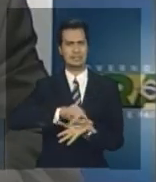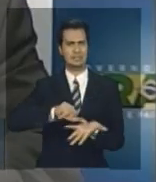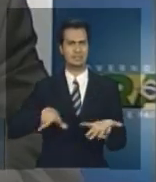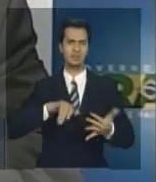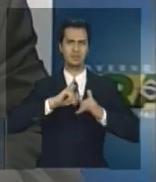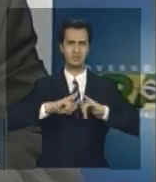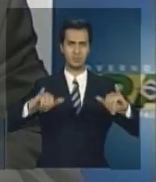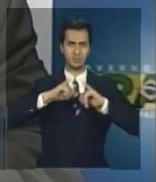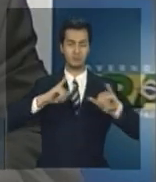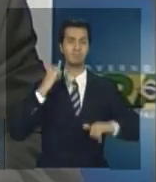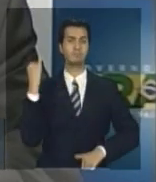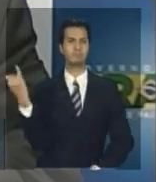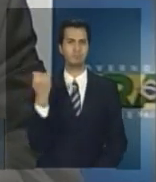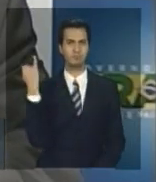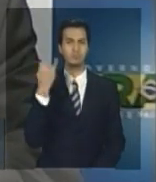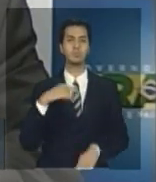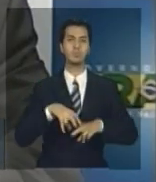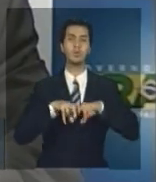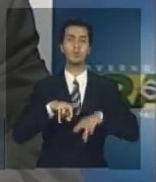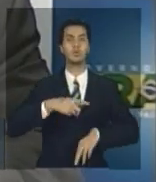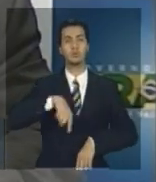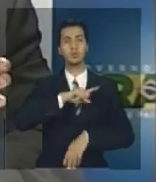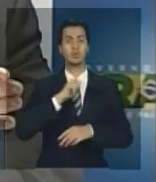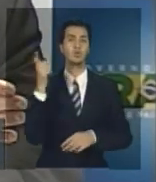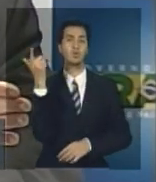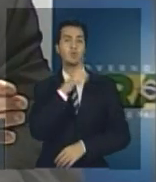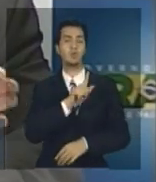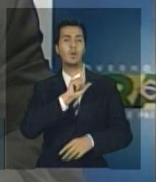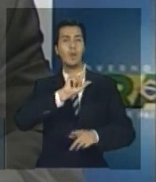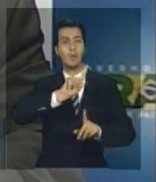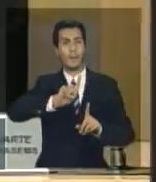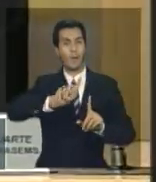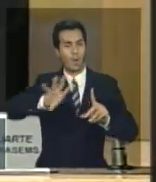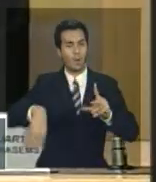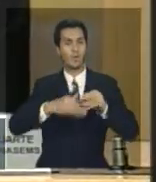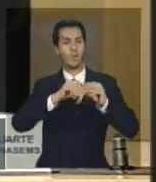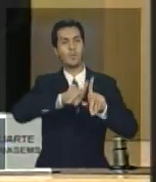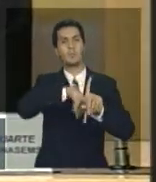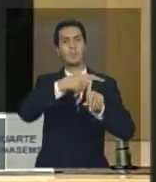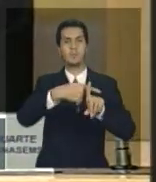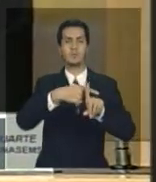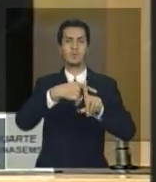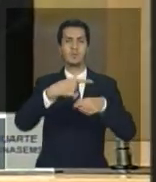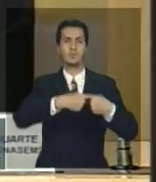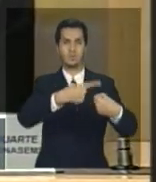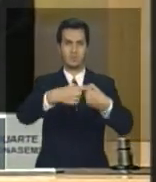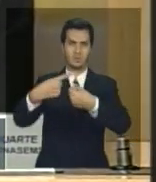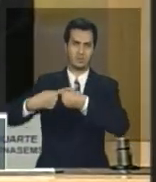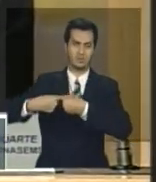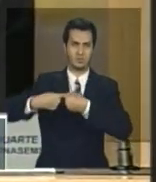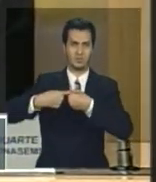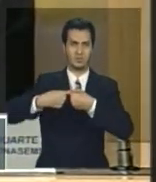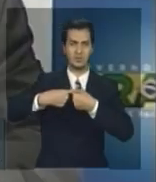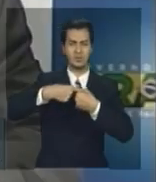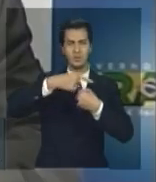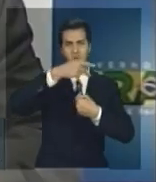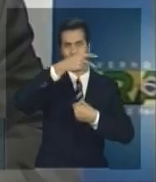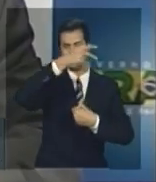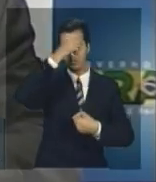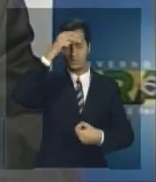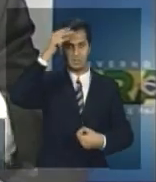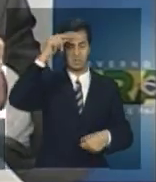importantes, por isso que, inclusive, nós conseguimos aumentar, desde o ano passado, o número de municípios que fazem o Lira, a qualidade